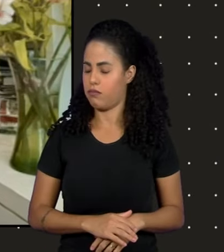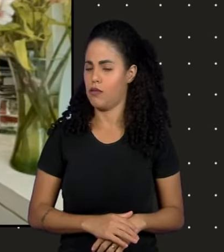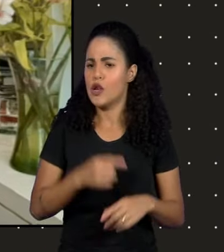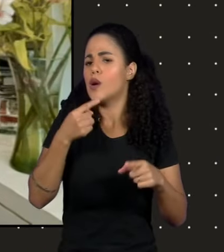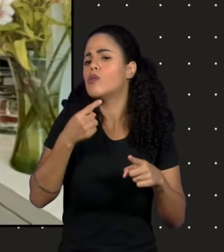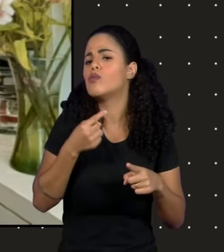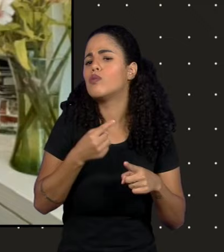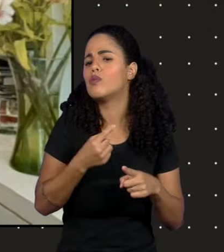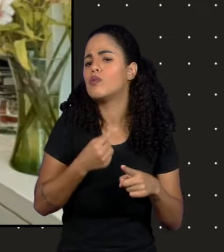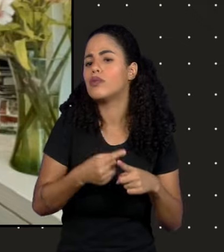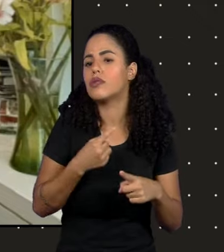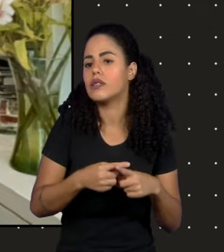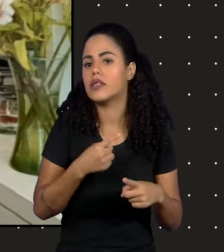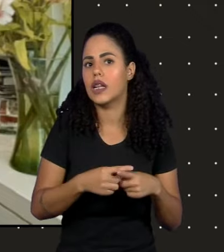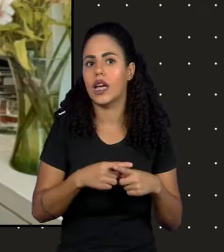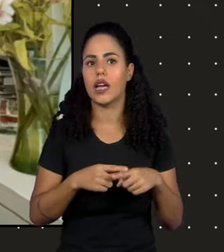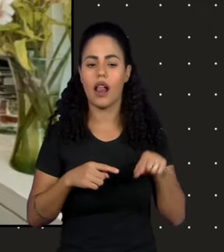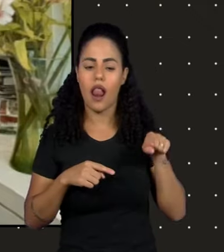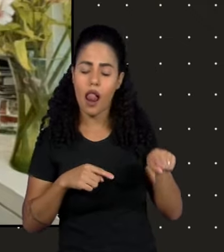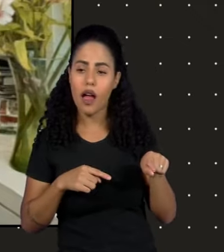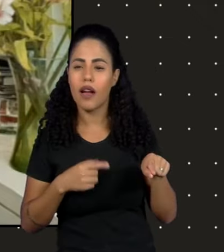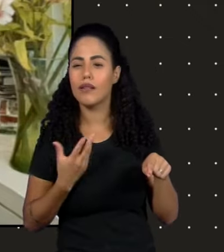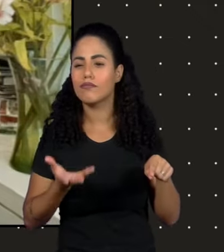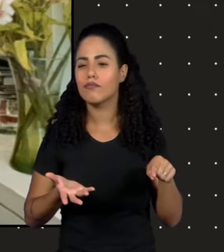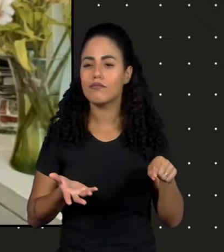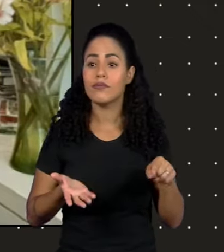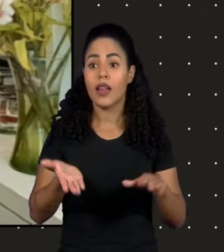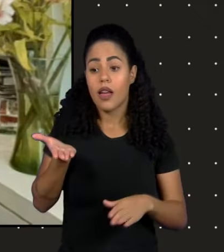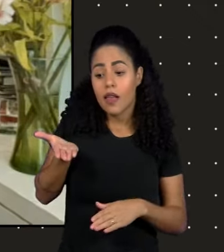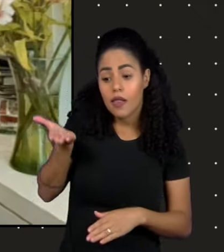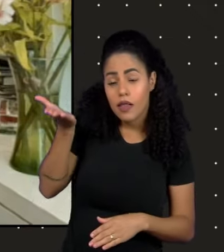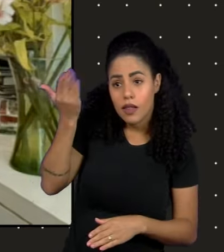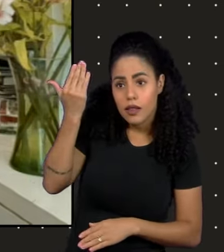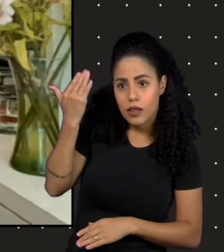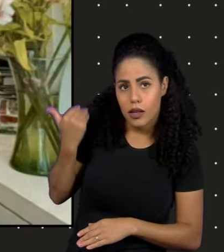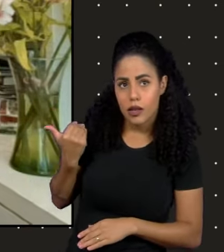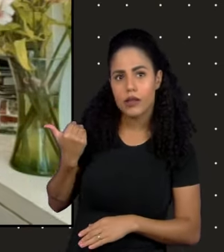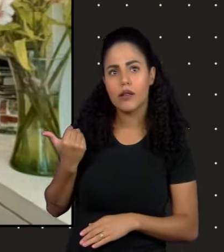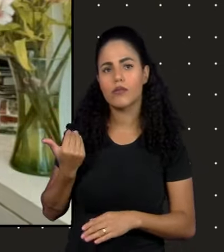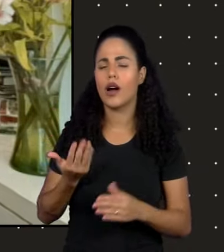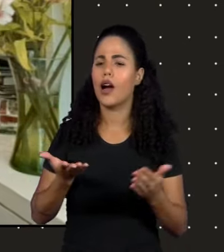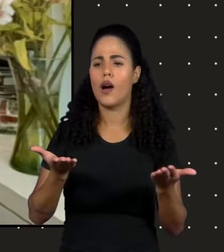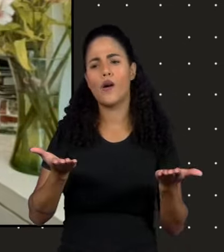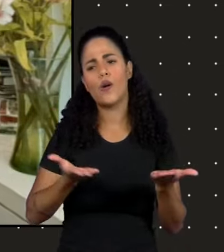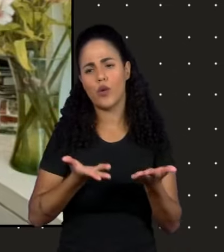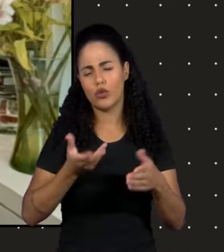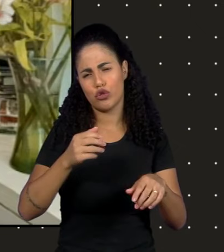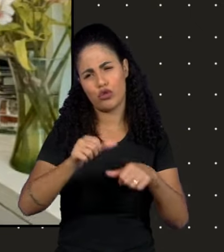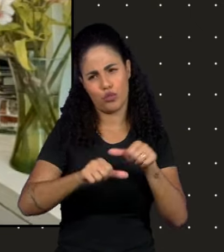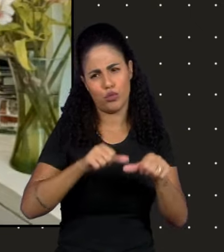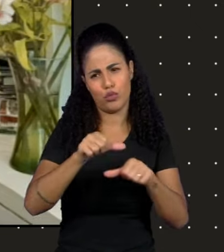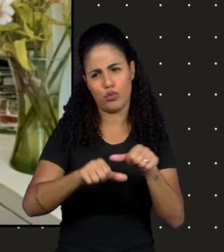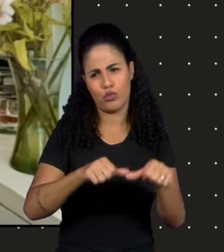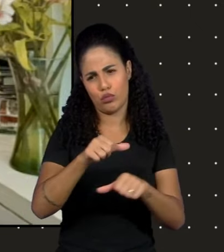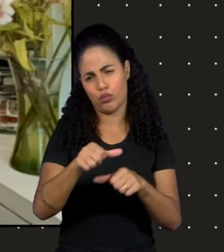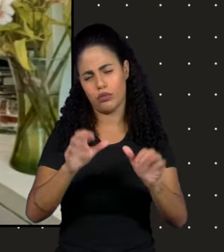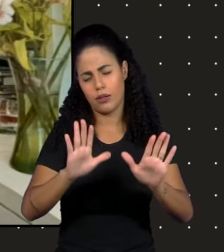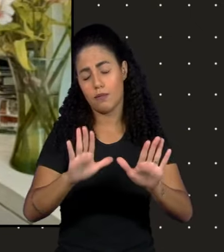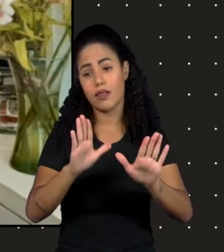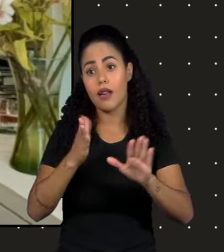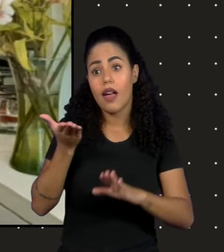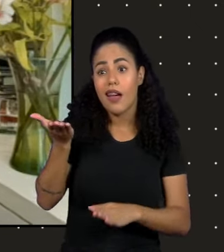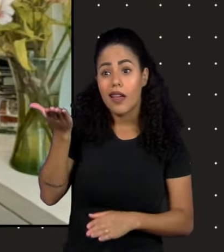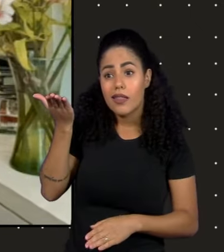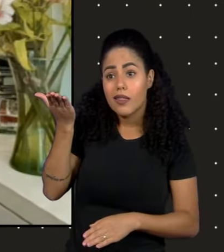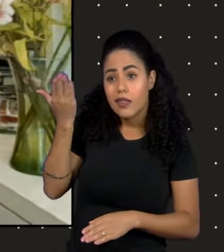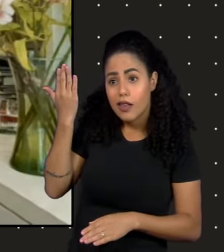porque o colégio militar, na época, agora tem vários concursados, tal, é